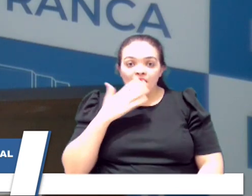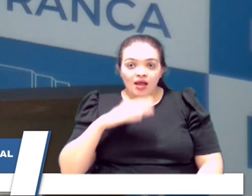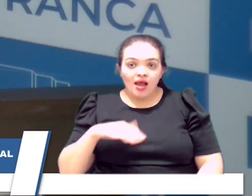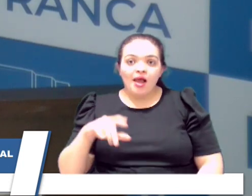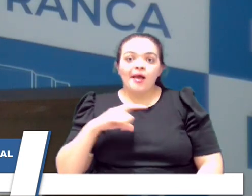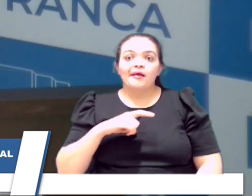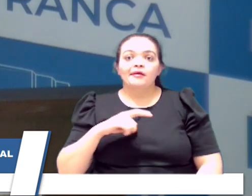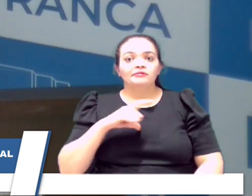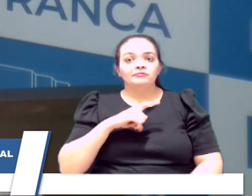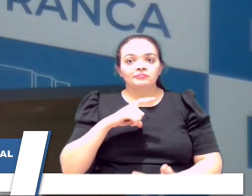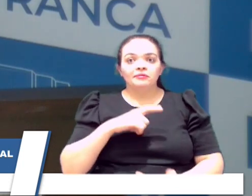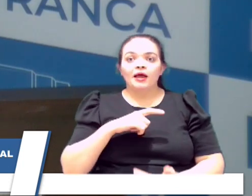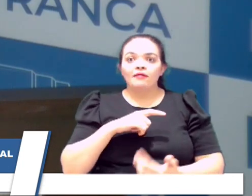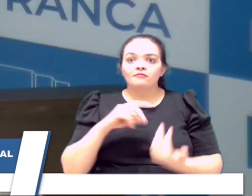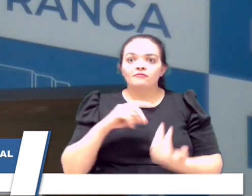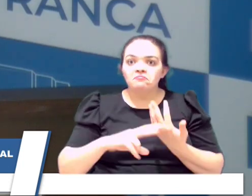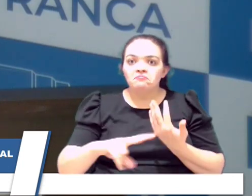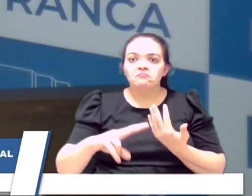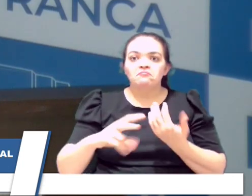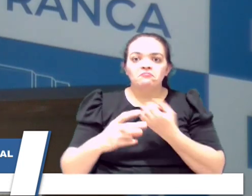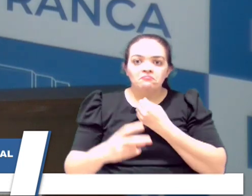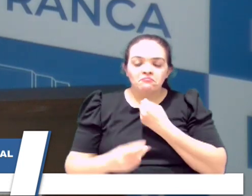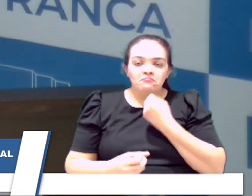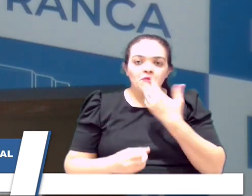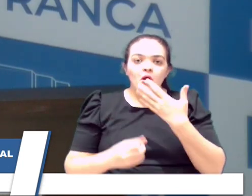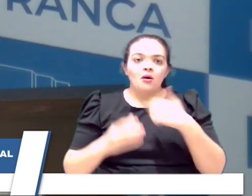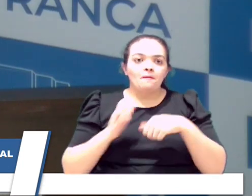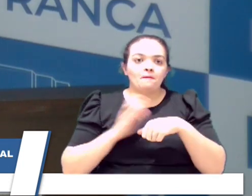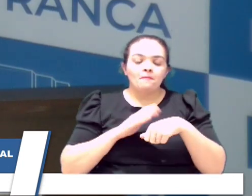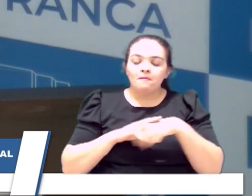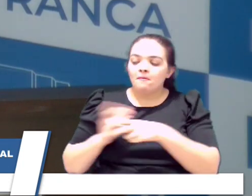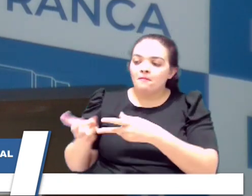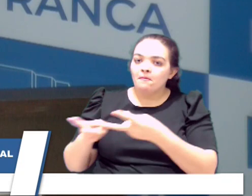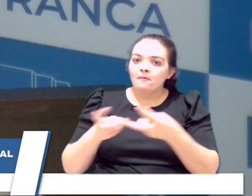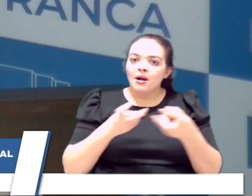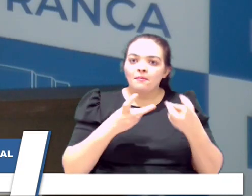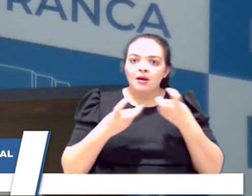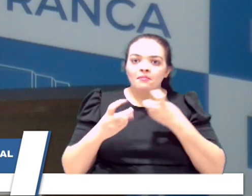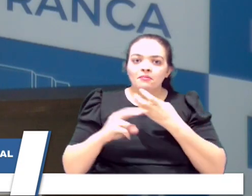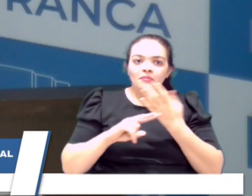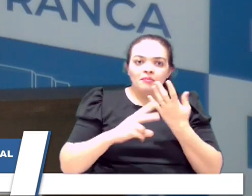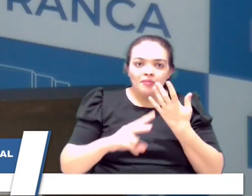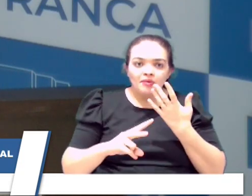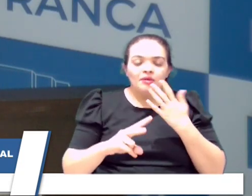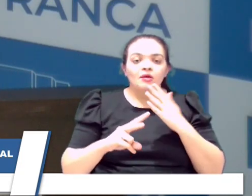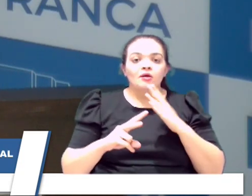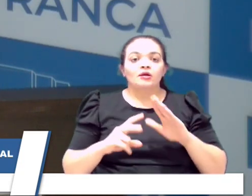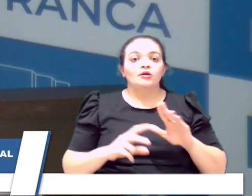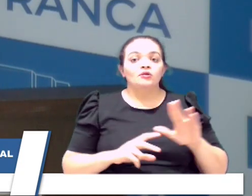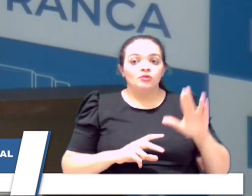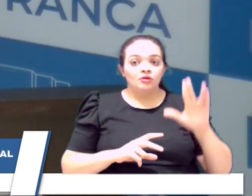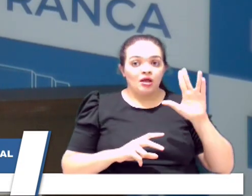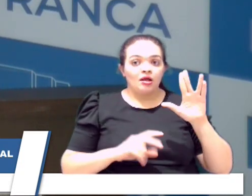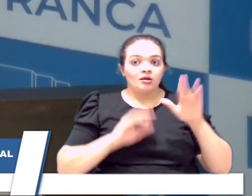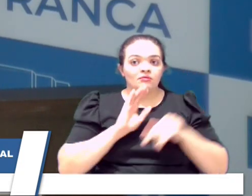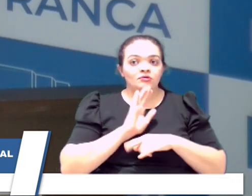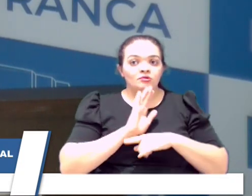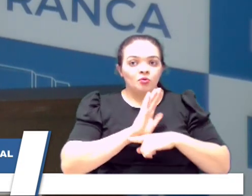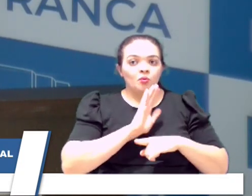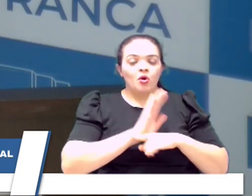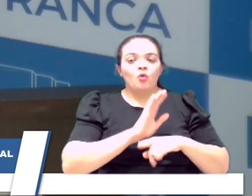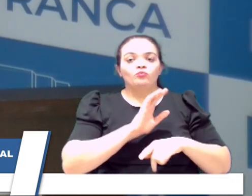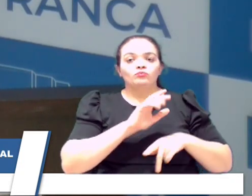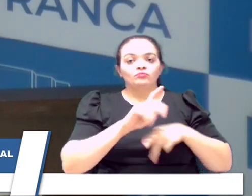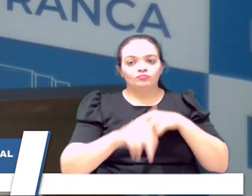efeito, porque durante a sessão de massagem eu consigo ver os efeitos que a cannabis pode proporcionar para as pessoas, né?